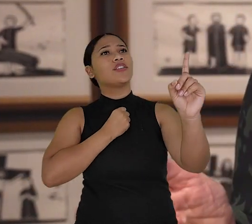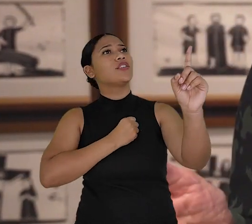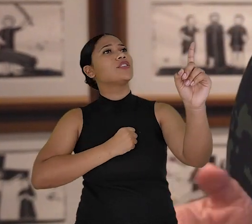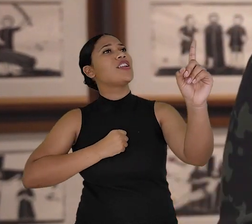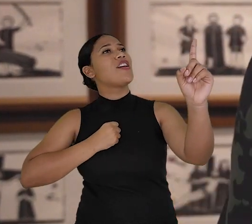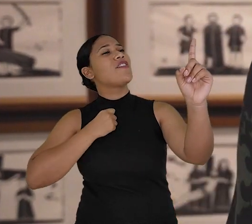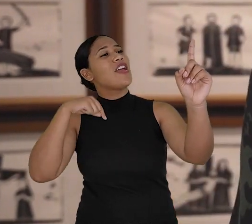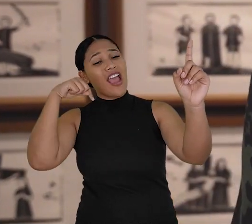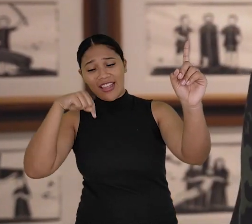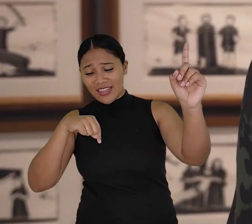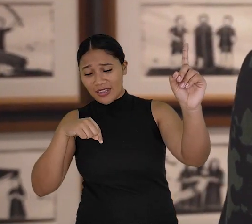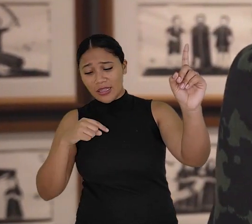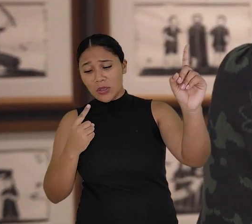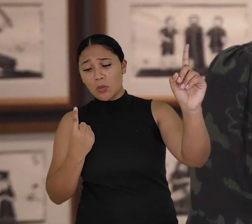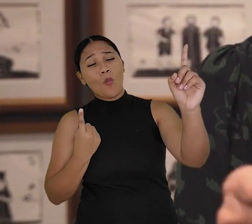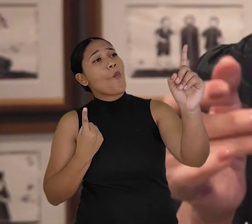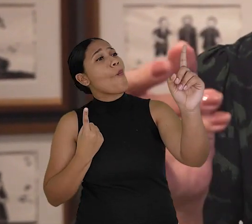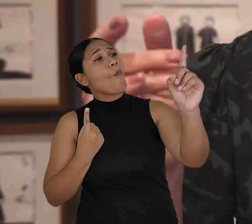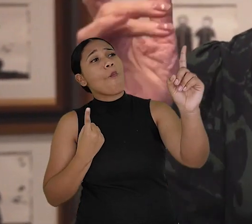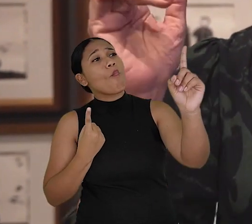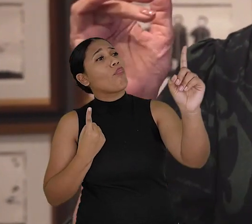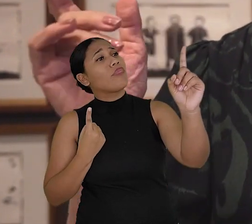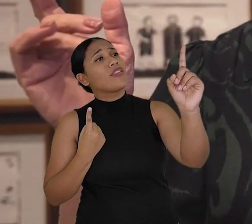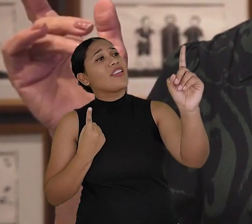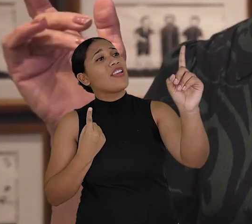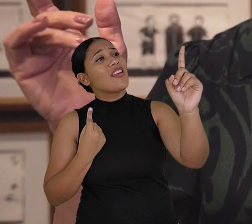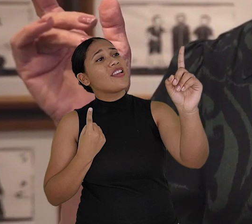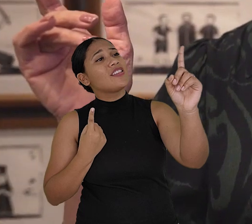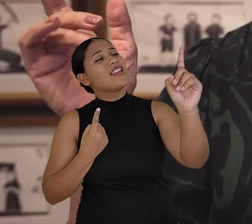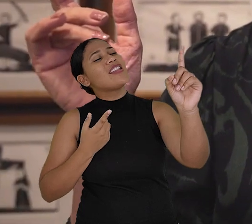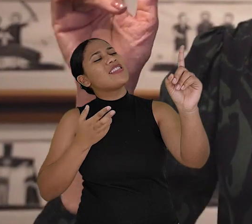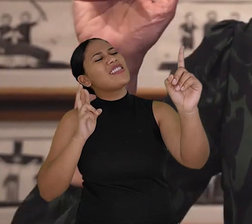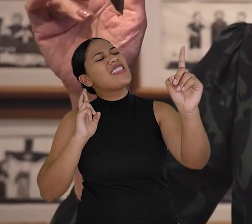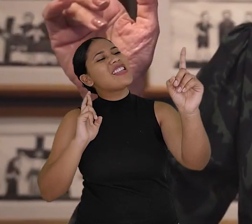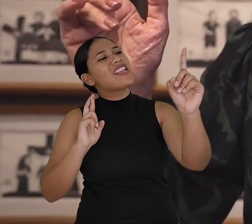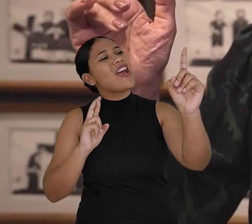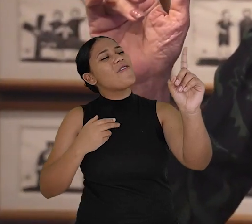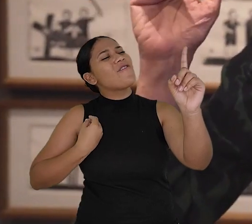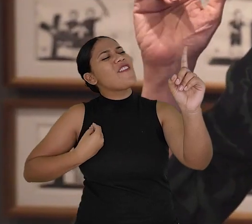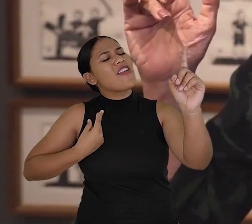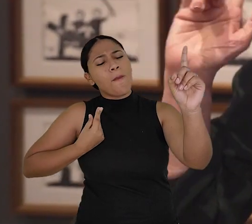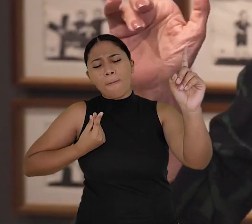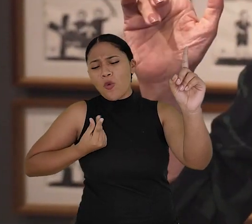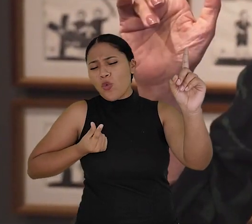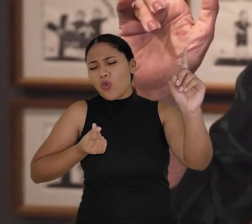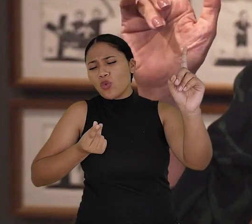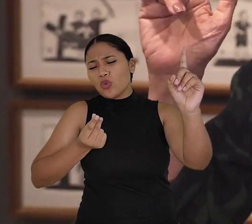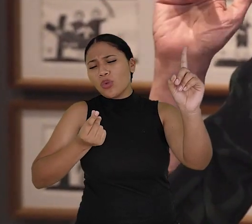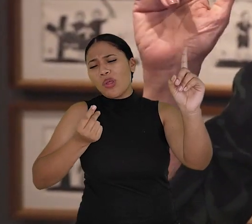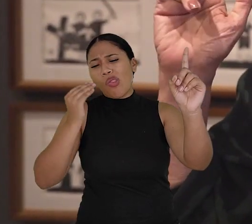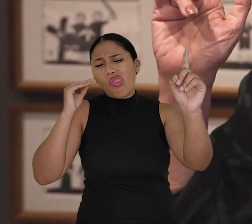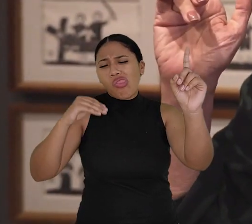ficou. Ficamos aqui na terra sem a ninguém causar dano, desejando viver